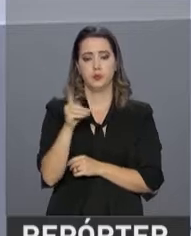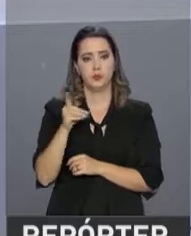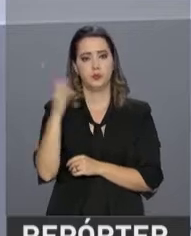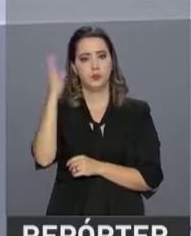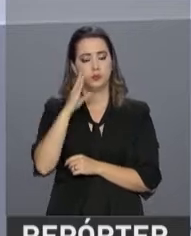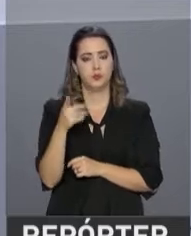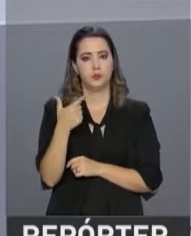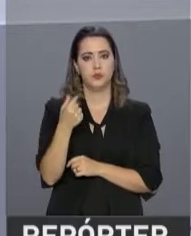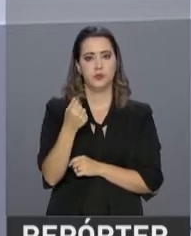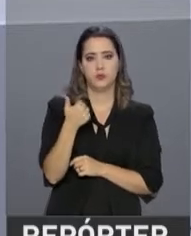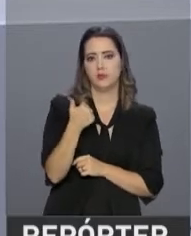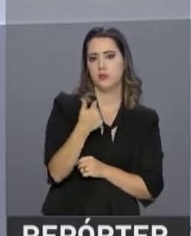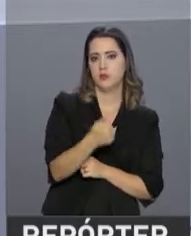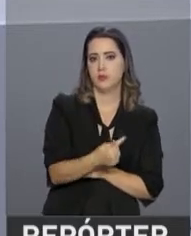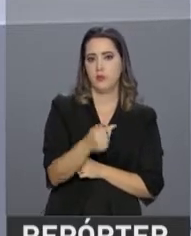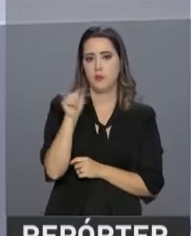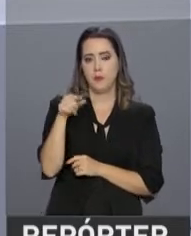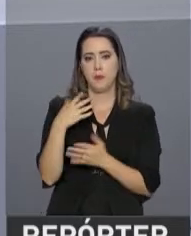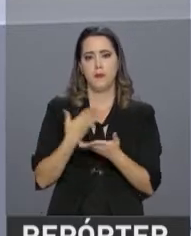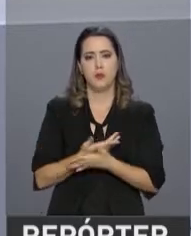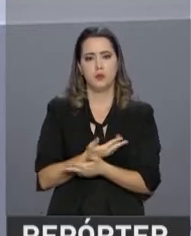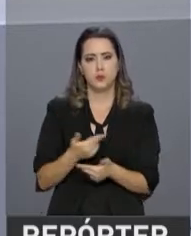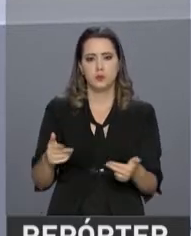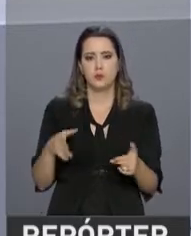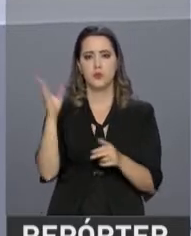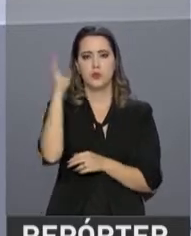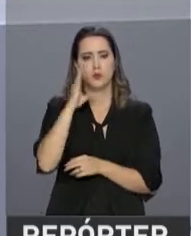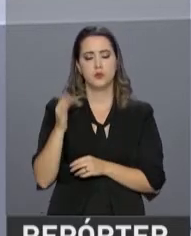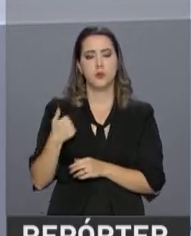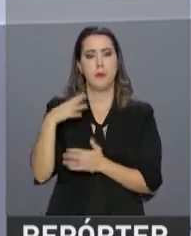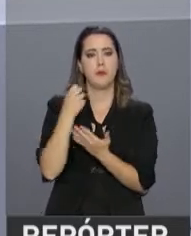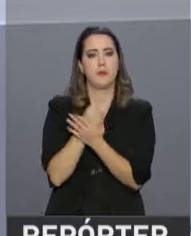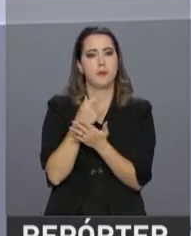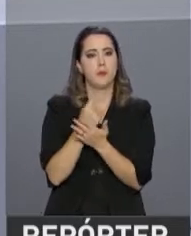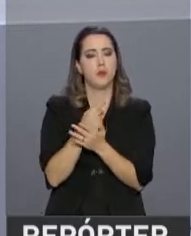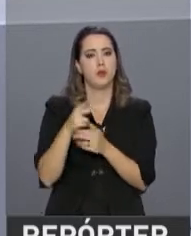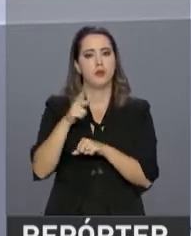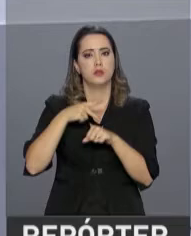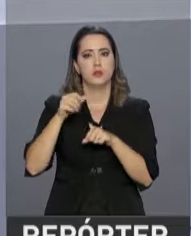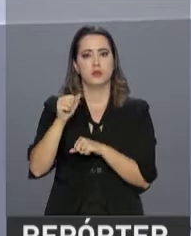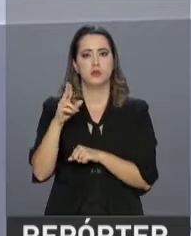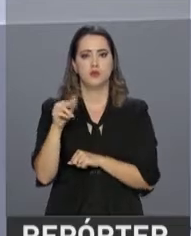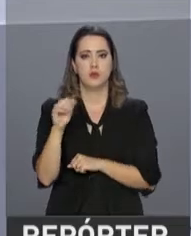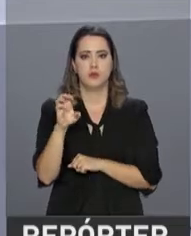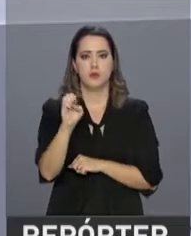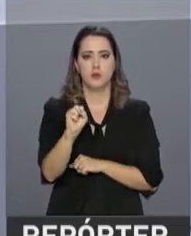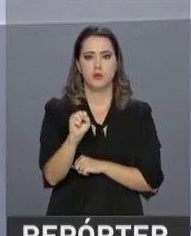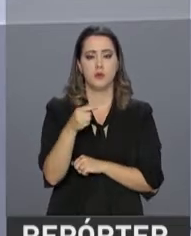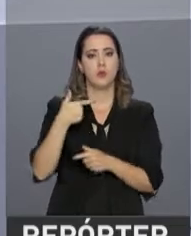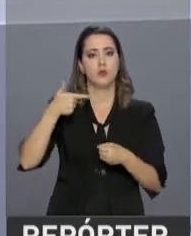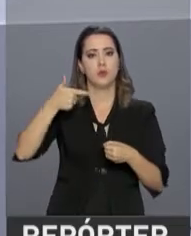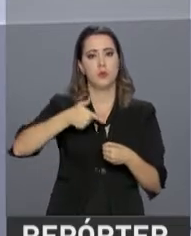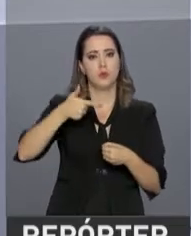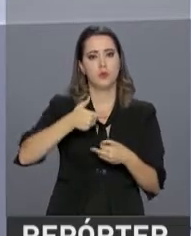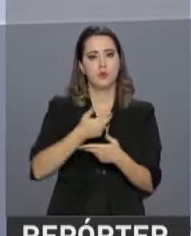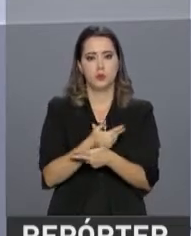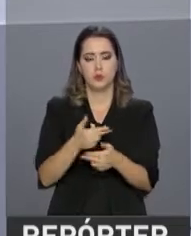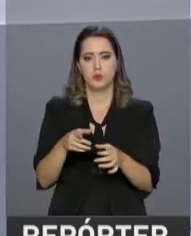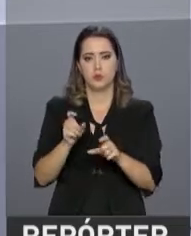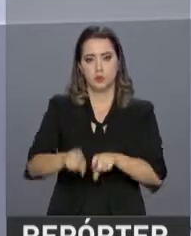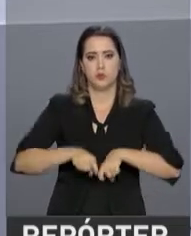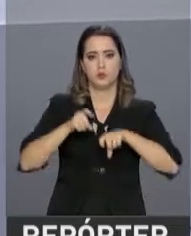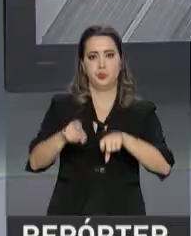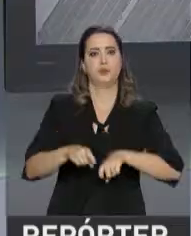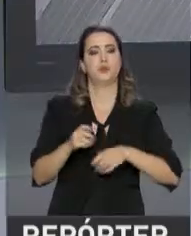US$ 983 milhões ao Brasil em 2017. E os produtos que o Brasil mais compra dos países árabes são combustíveis e